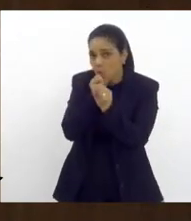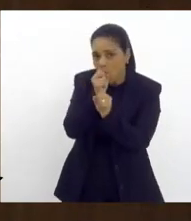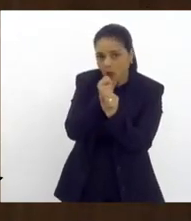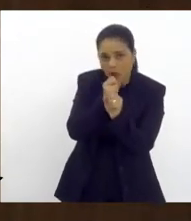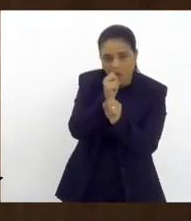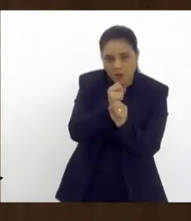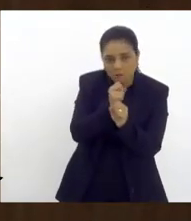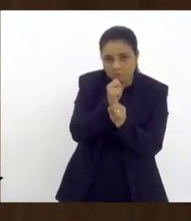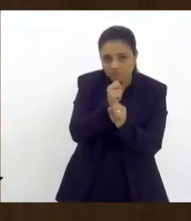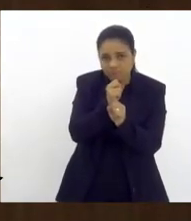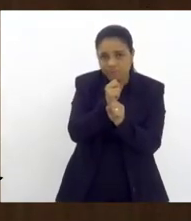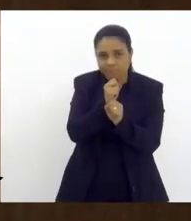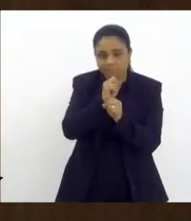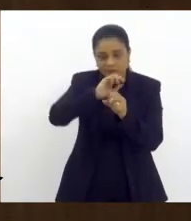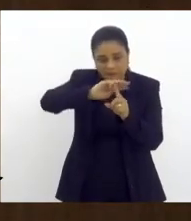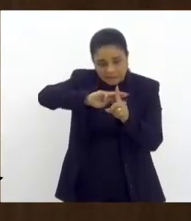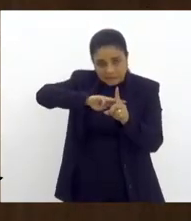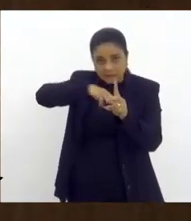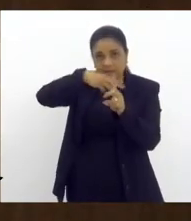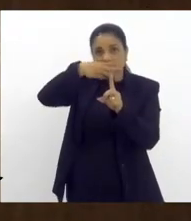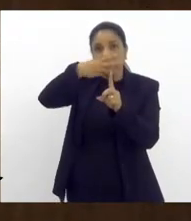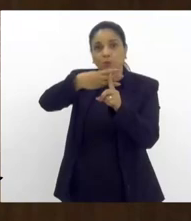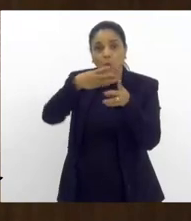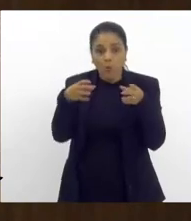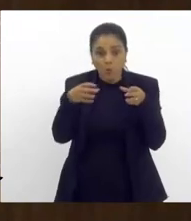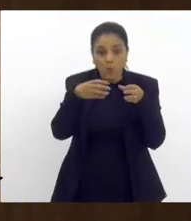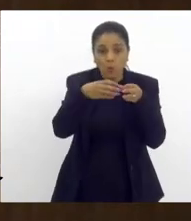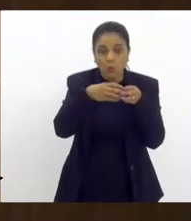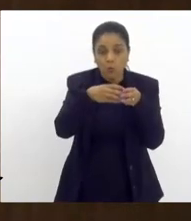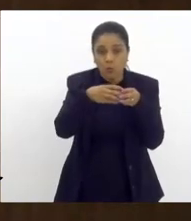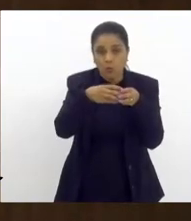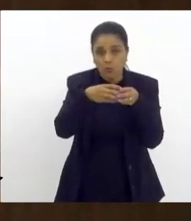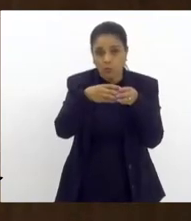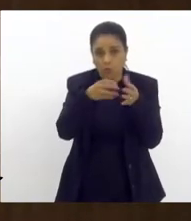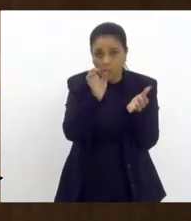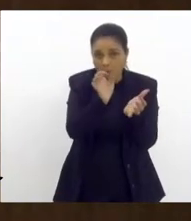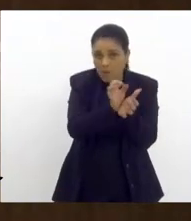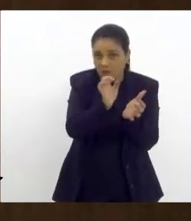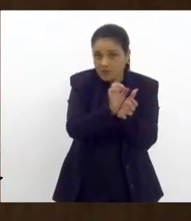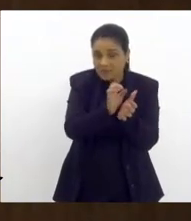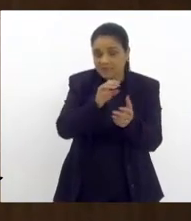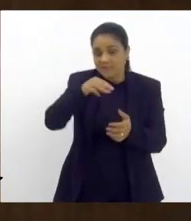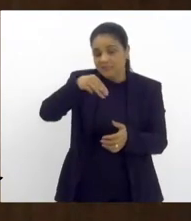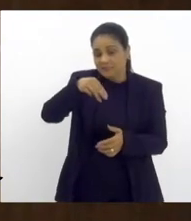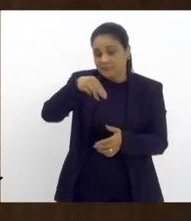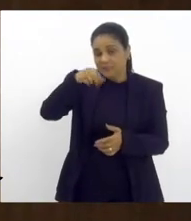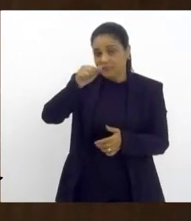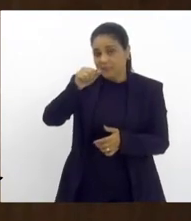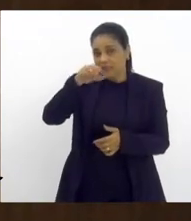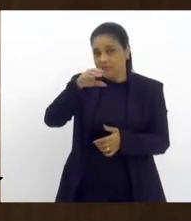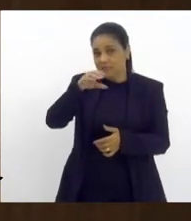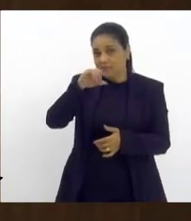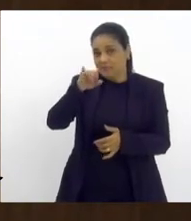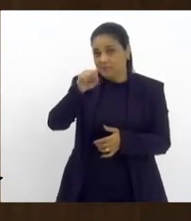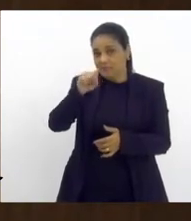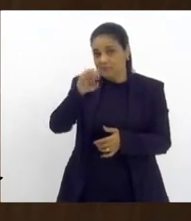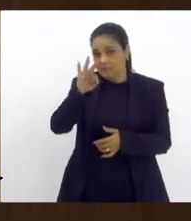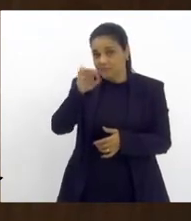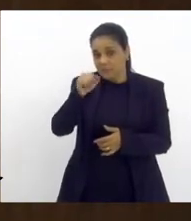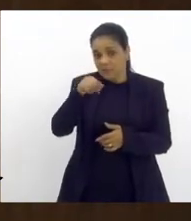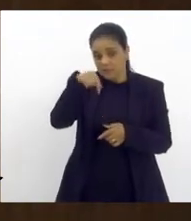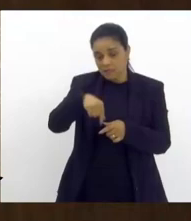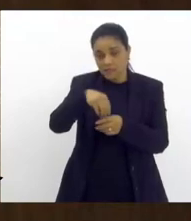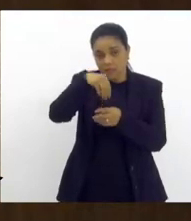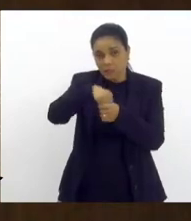triplicou o número de núcleos nazistas no Brasil e a gente vê que muitos desse